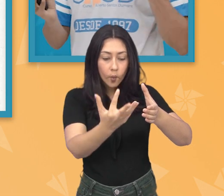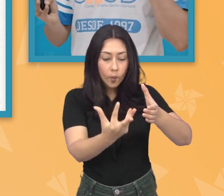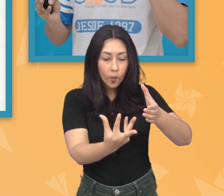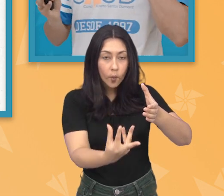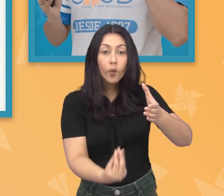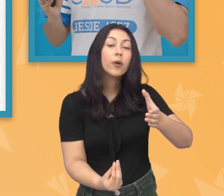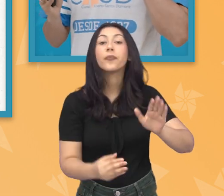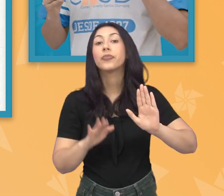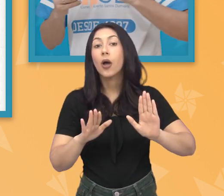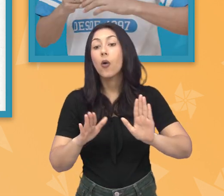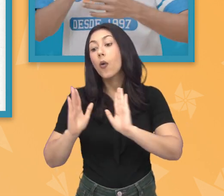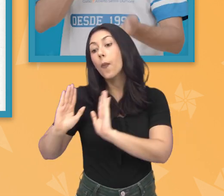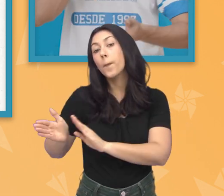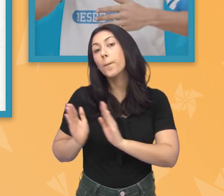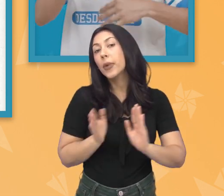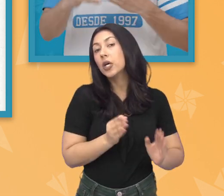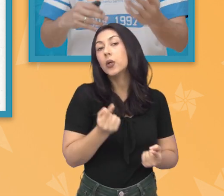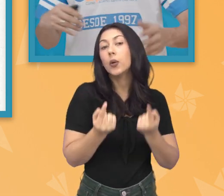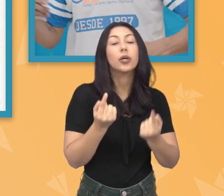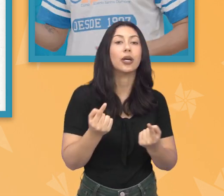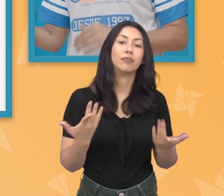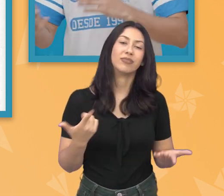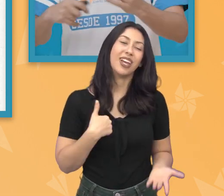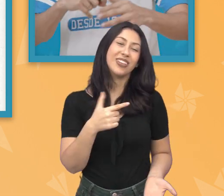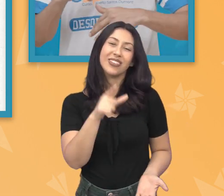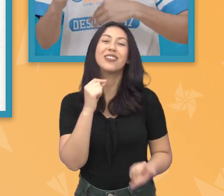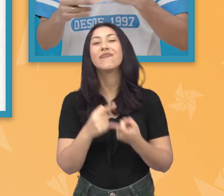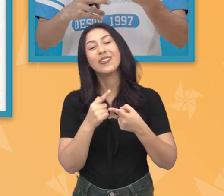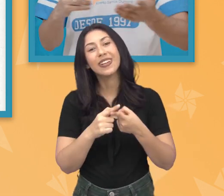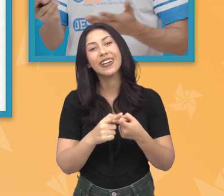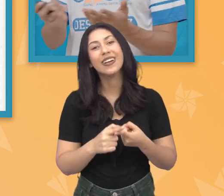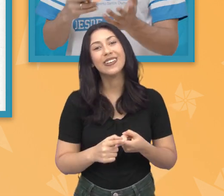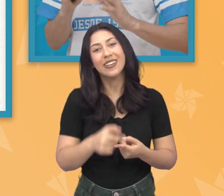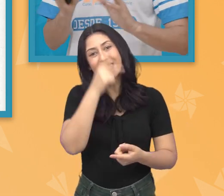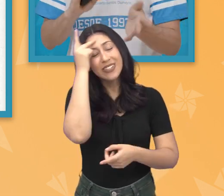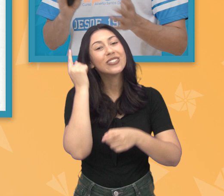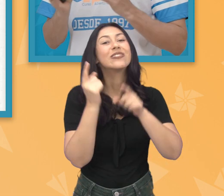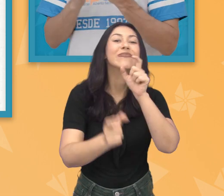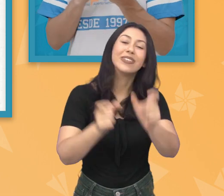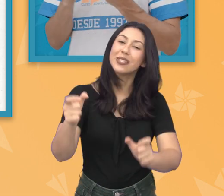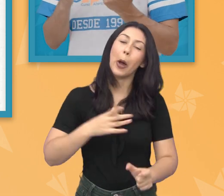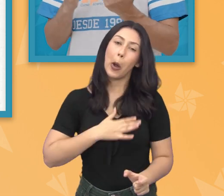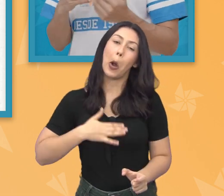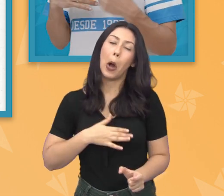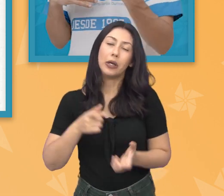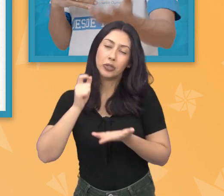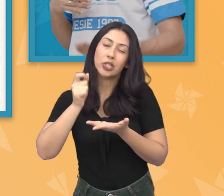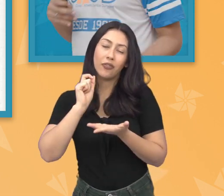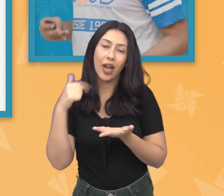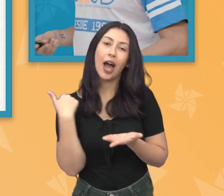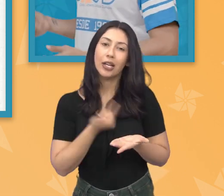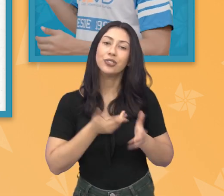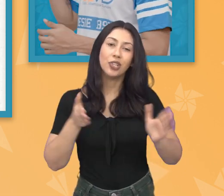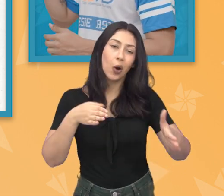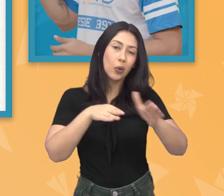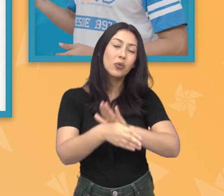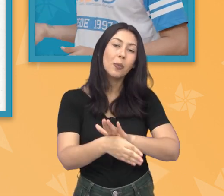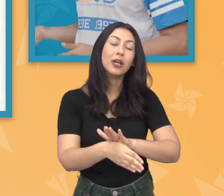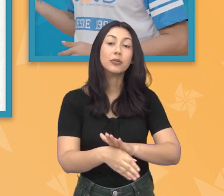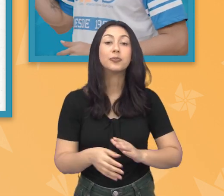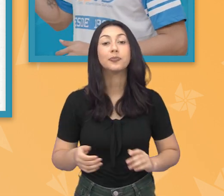nosso dia a dia, né? A maioria das pessoas bebem café, ou então mora com pessoas que bebem café, então é uma coisa que está bem presente no nosso cotidiano.